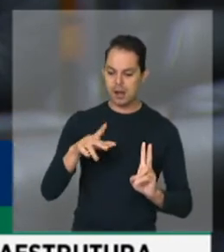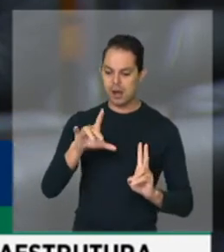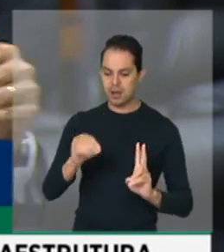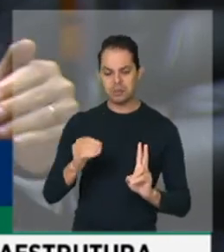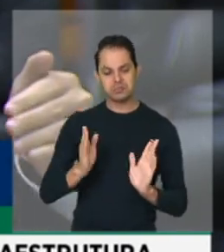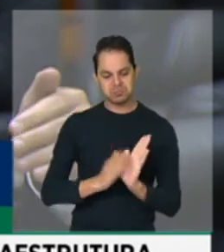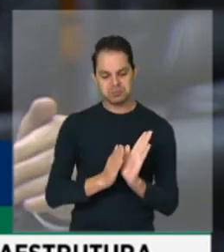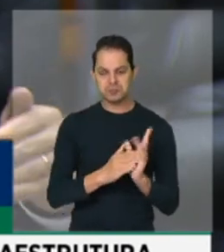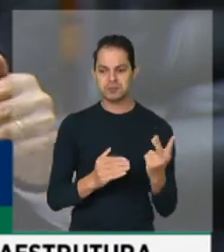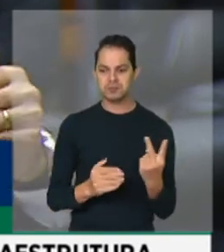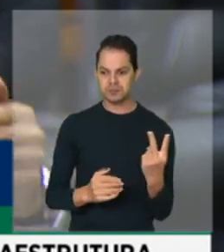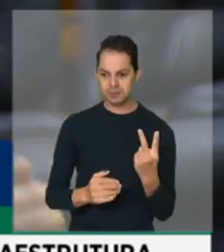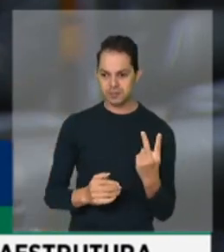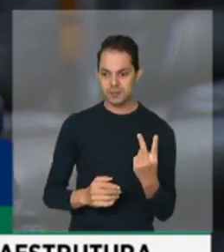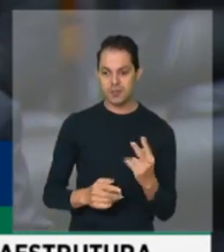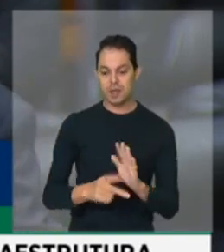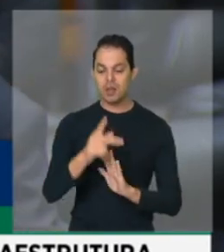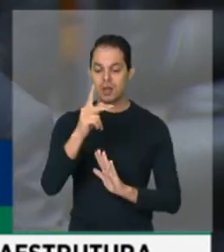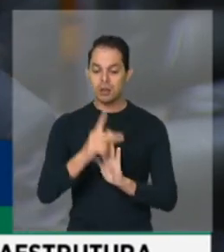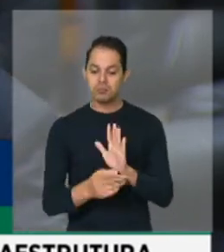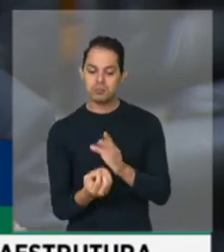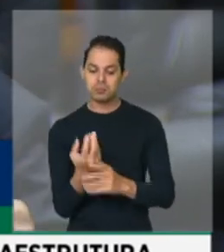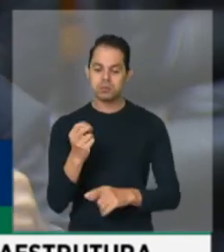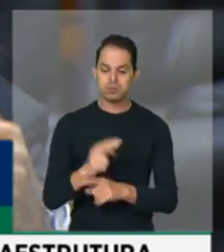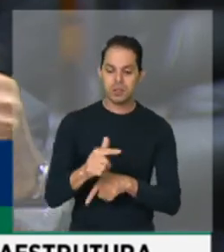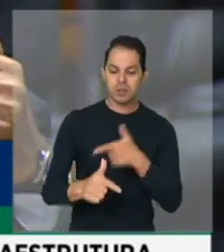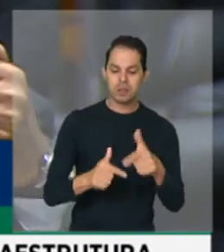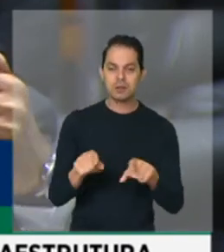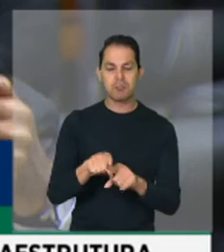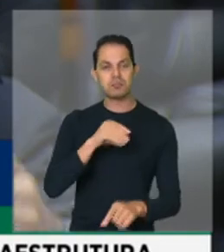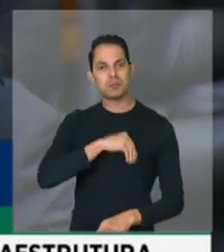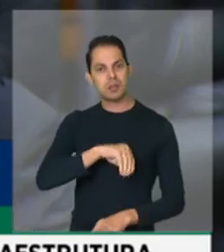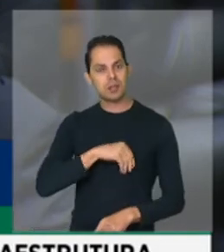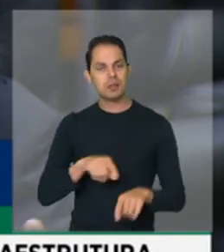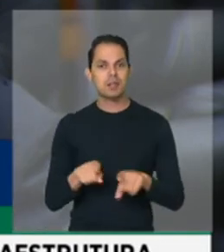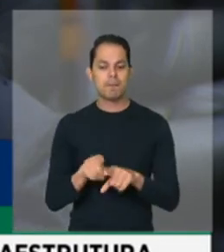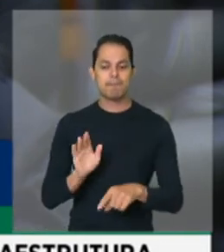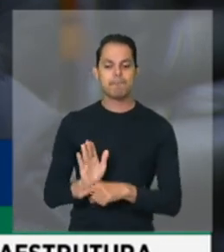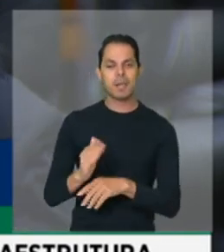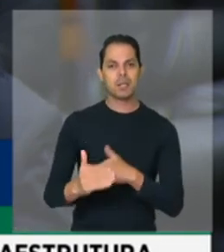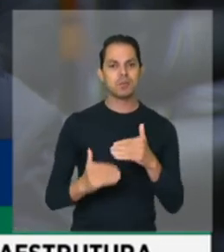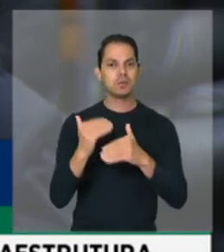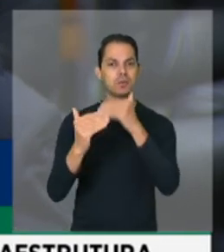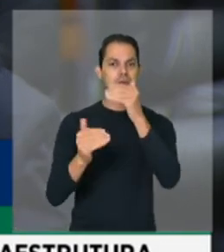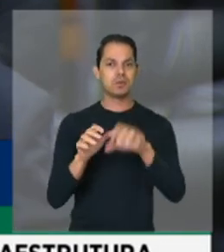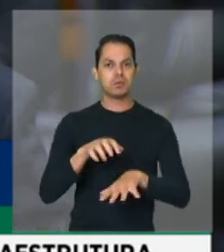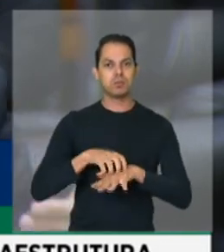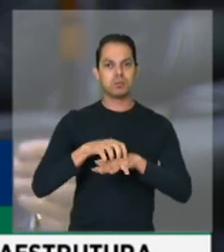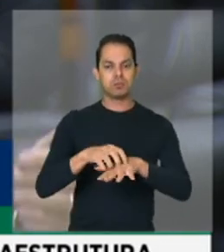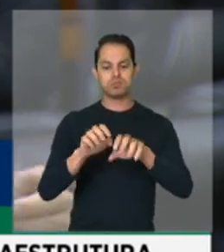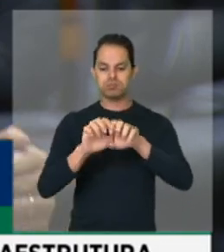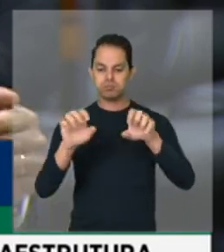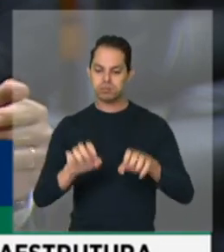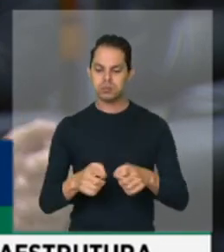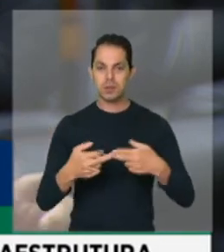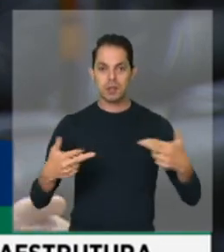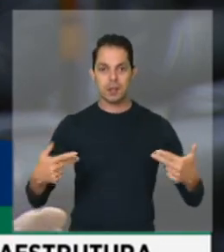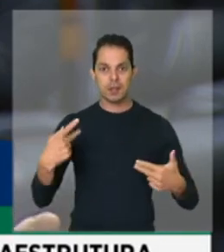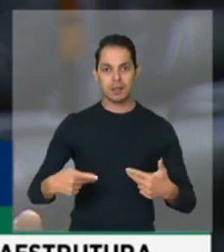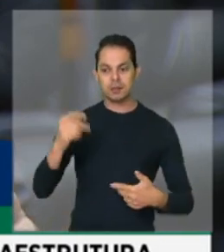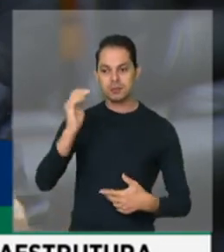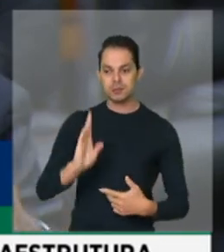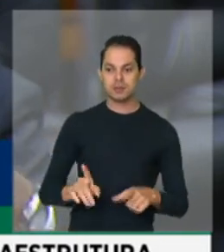projeto que contribui para a geração de emprego e renda, para o desenvolvimento da infraestrutura brasileira e para o